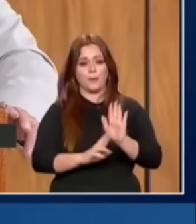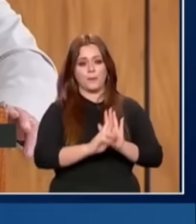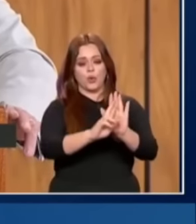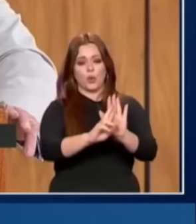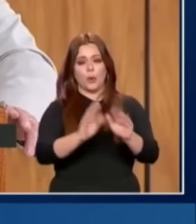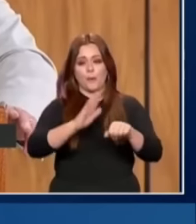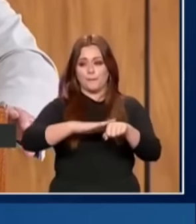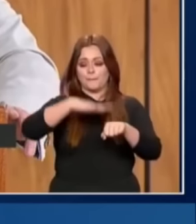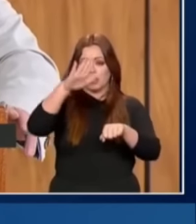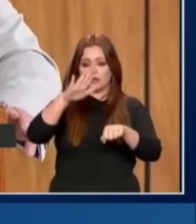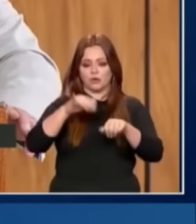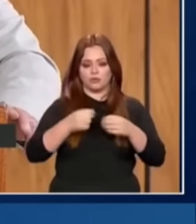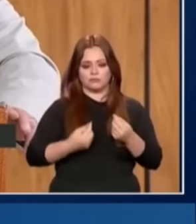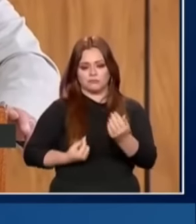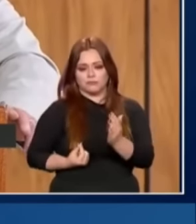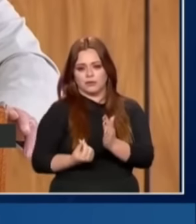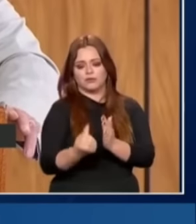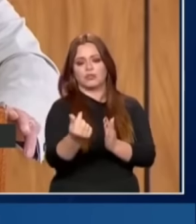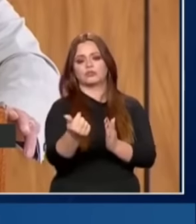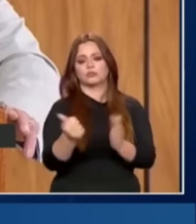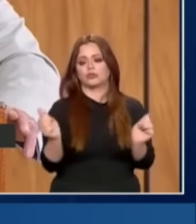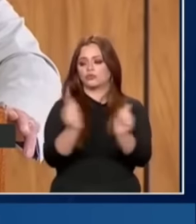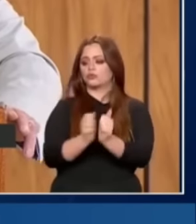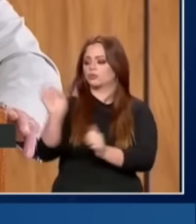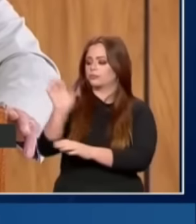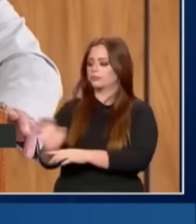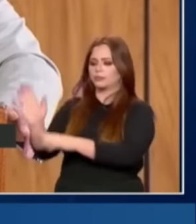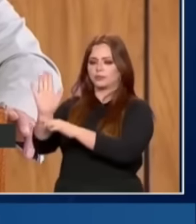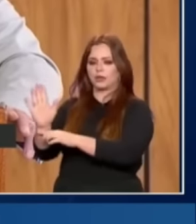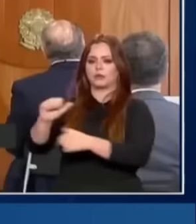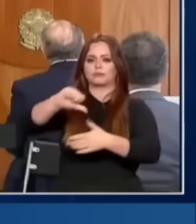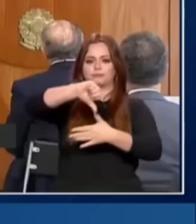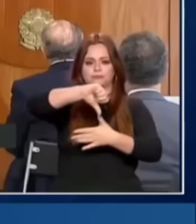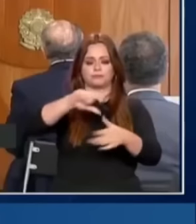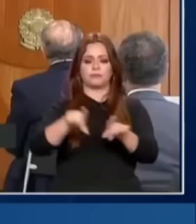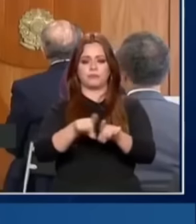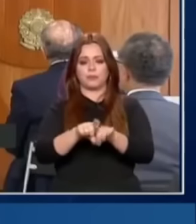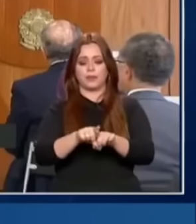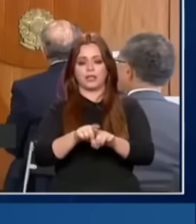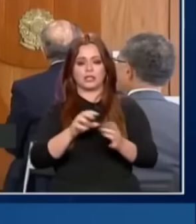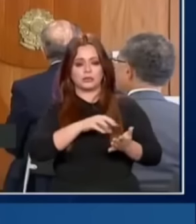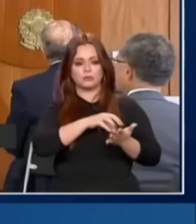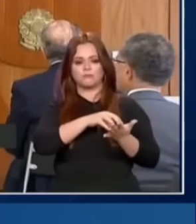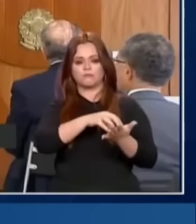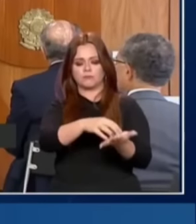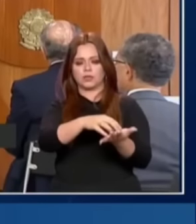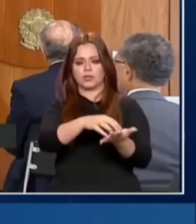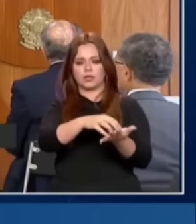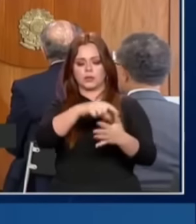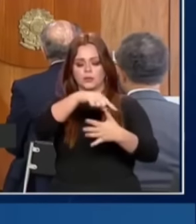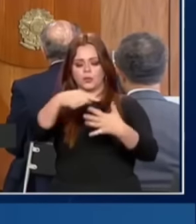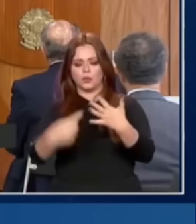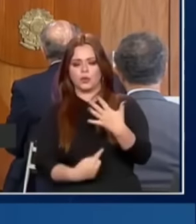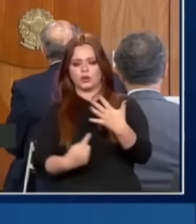seja, o Shakespeare, Eduardo, não era do Leblon. O Shakespeare cresceu no subúrbio do Rio de Janeiro. O pai dele perde todo o